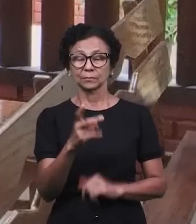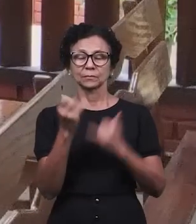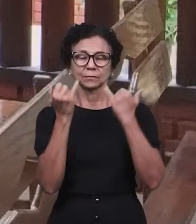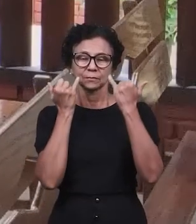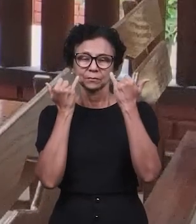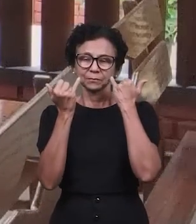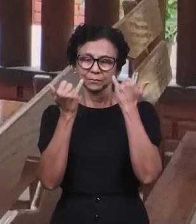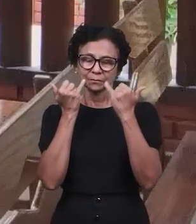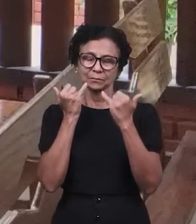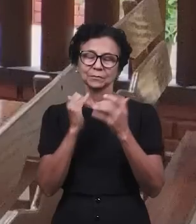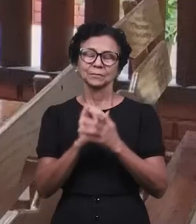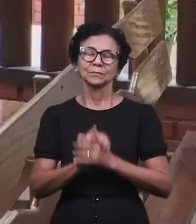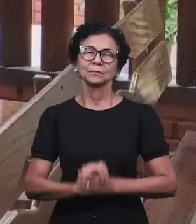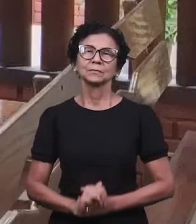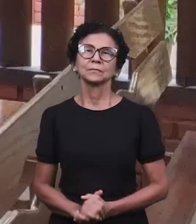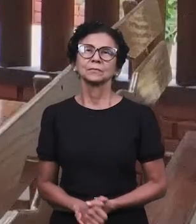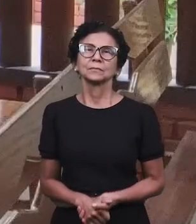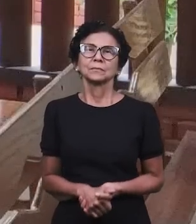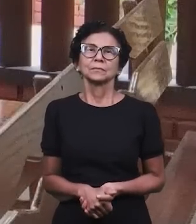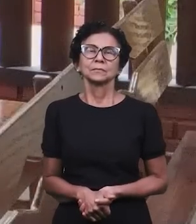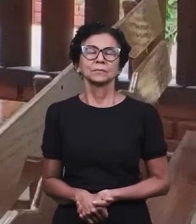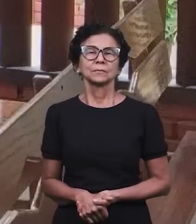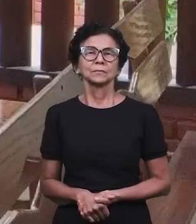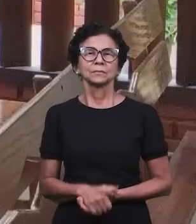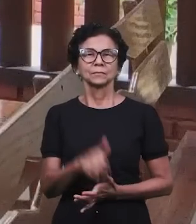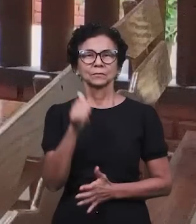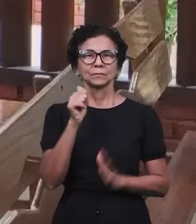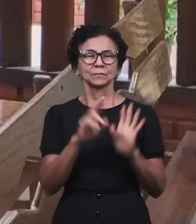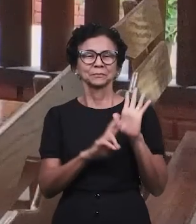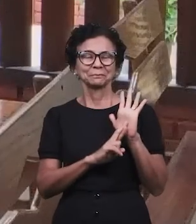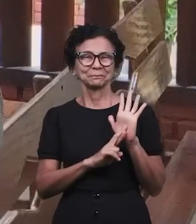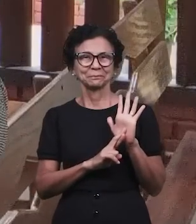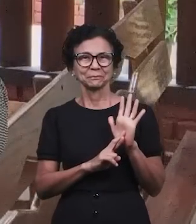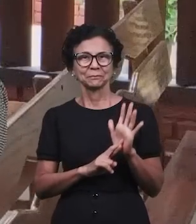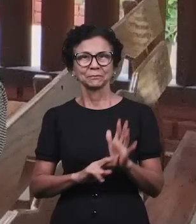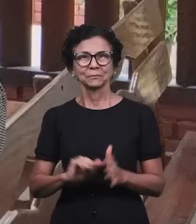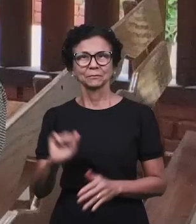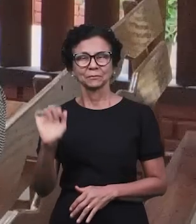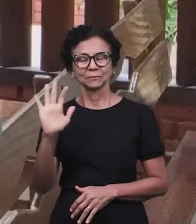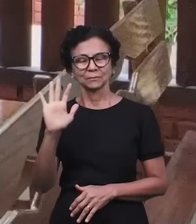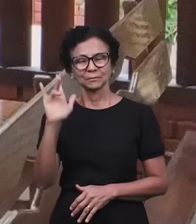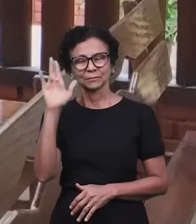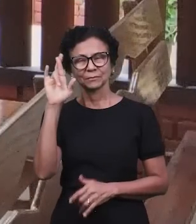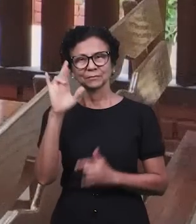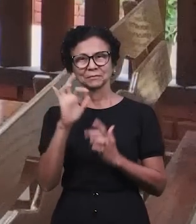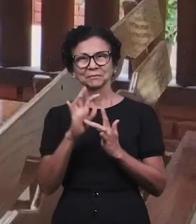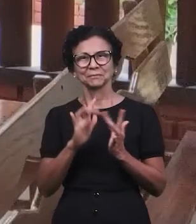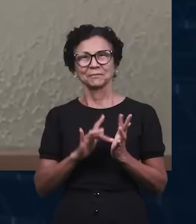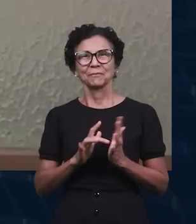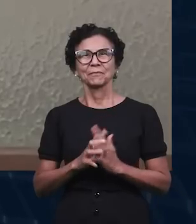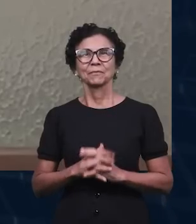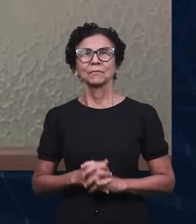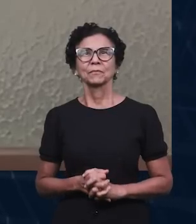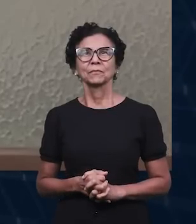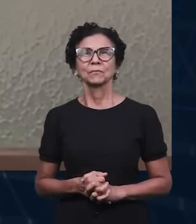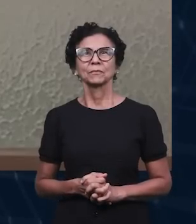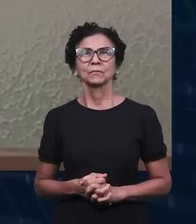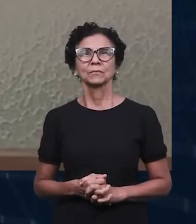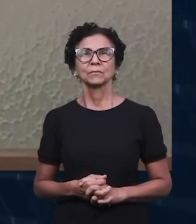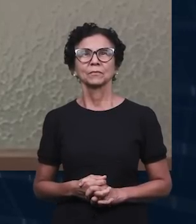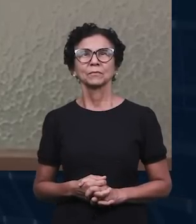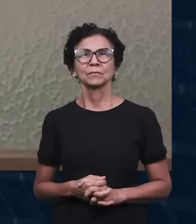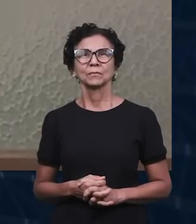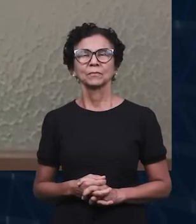notícias, agora com a nossa irmã Natália Bento. Eu me despeço de todos paz do Senhor Jesus. A paz do Senhor Jesus,